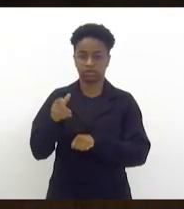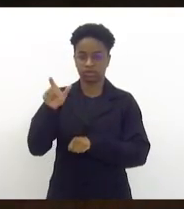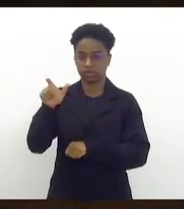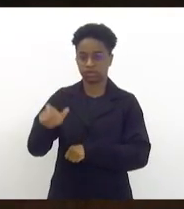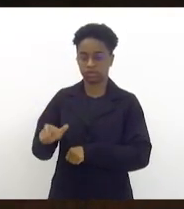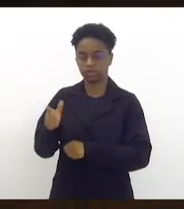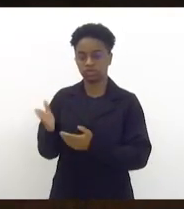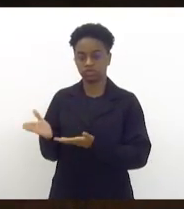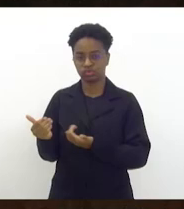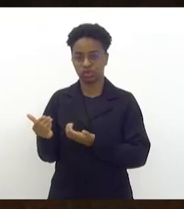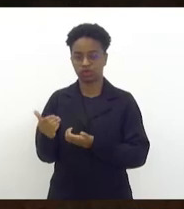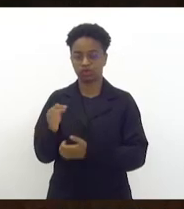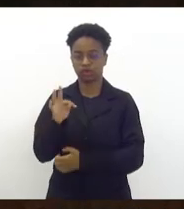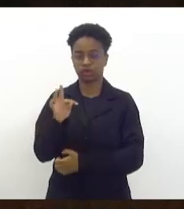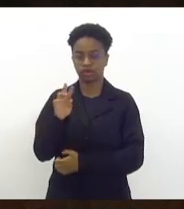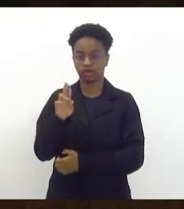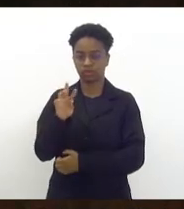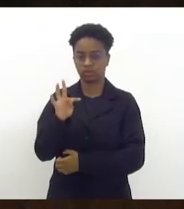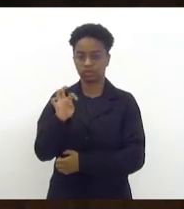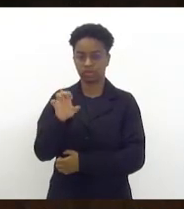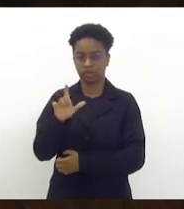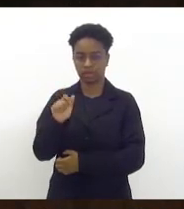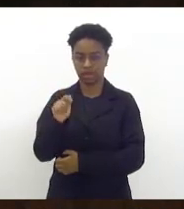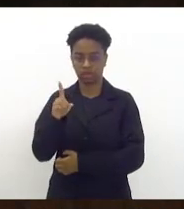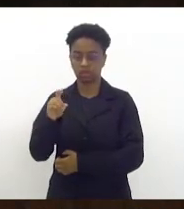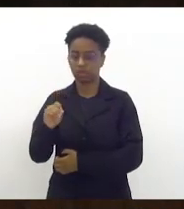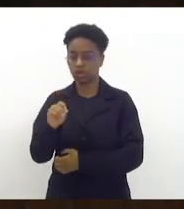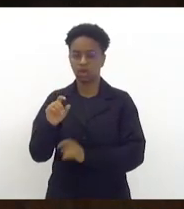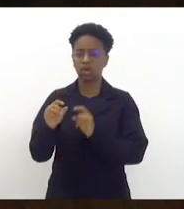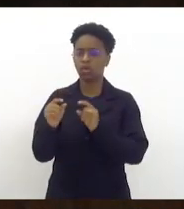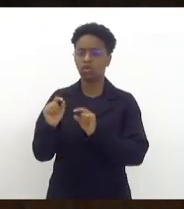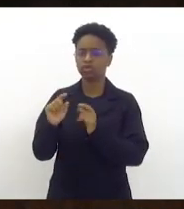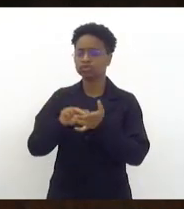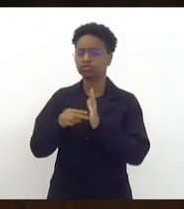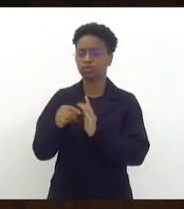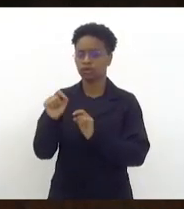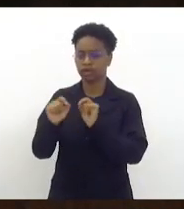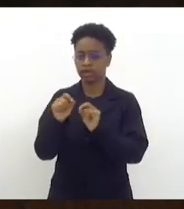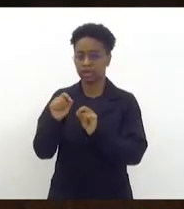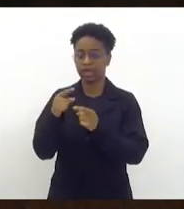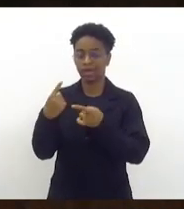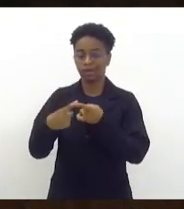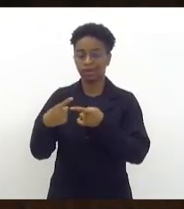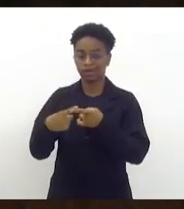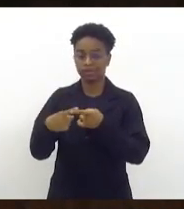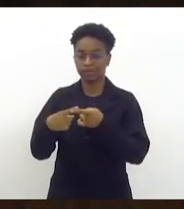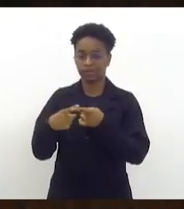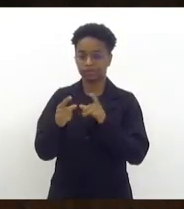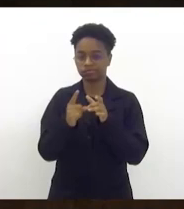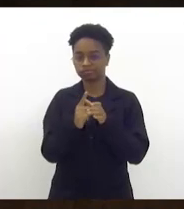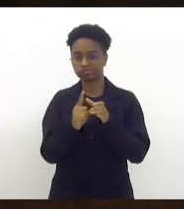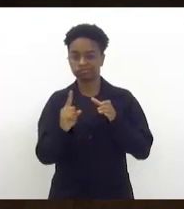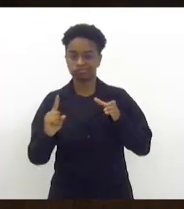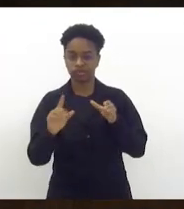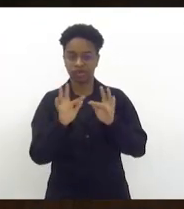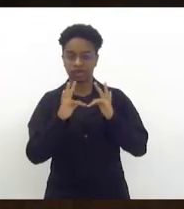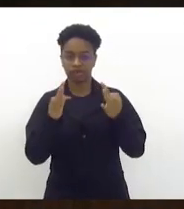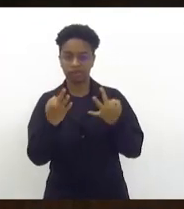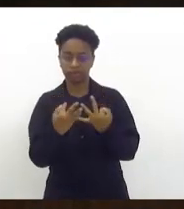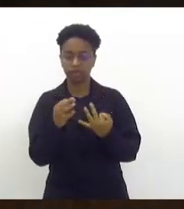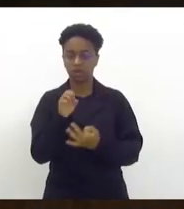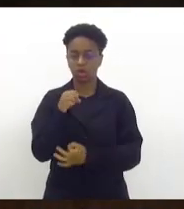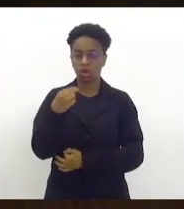são aqueles jovens que, por infelicidade do destino, sejam porque não foram criados por seus pais ou que,